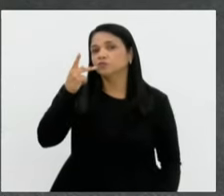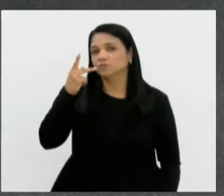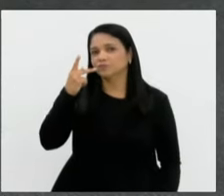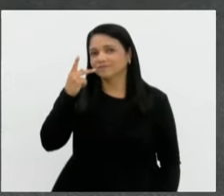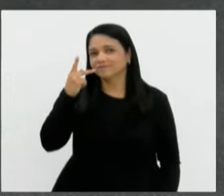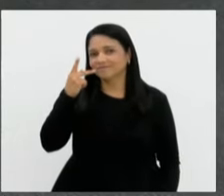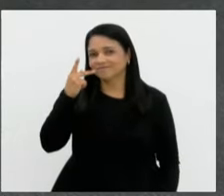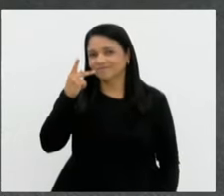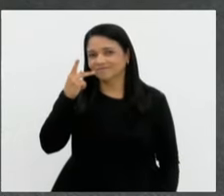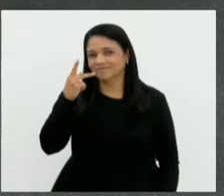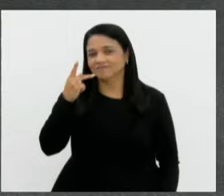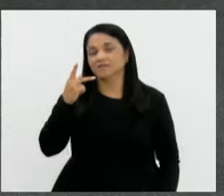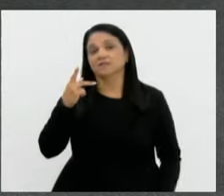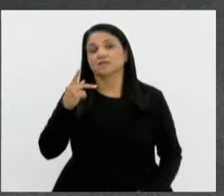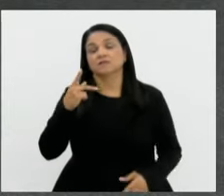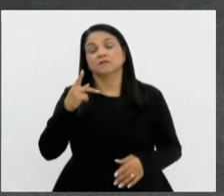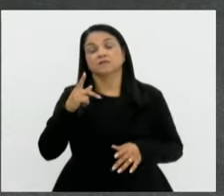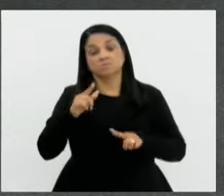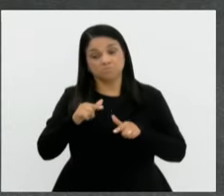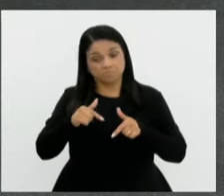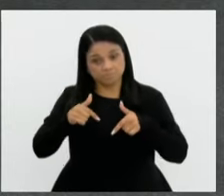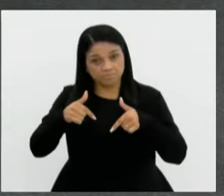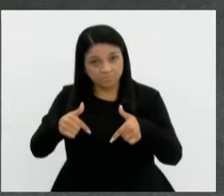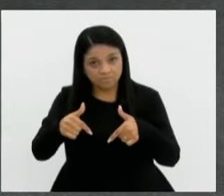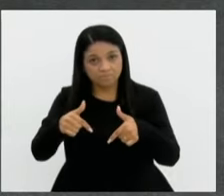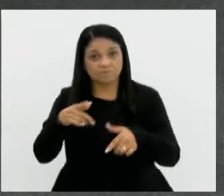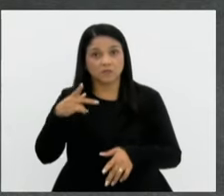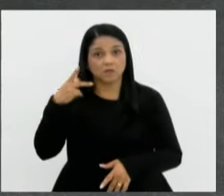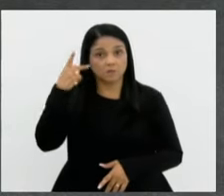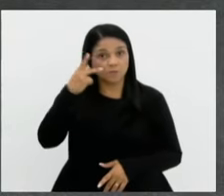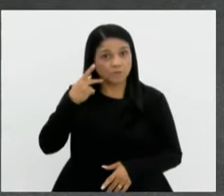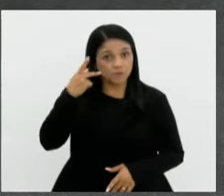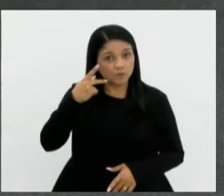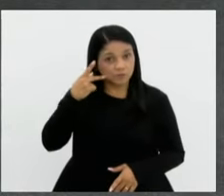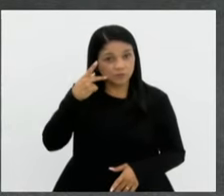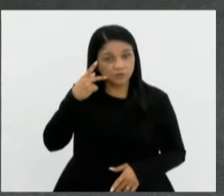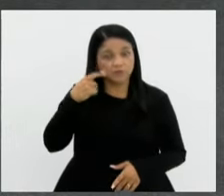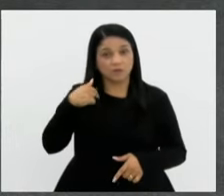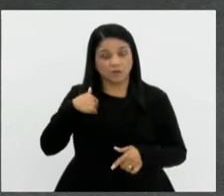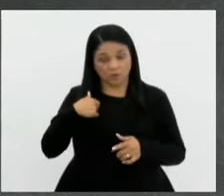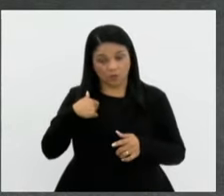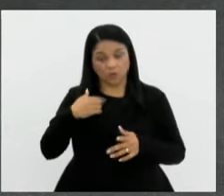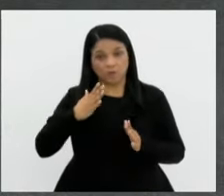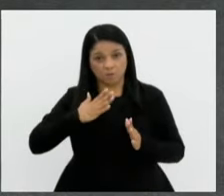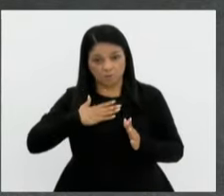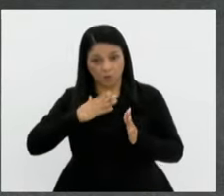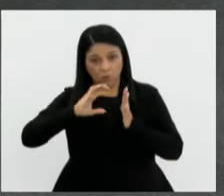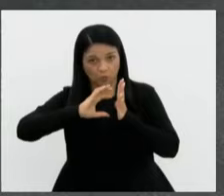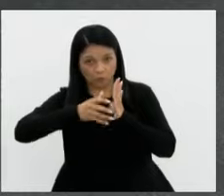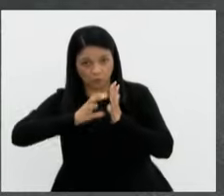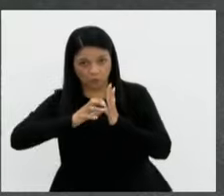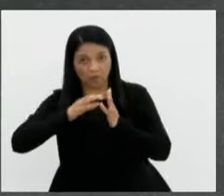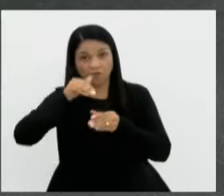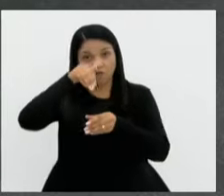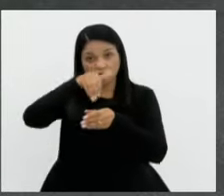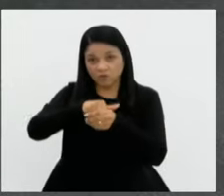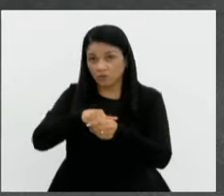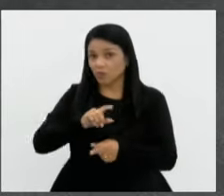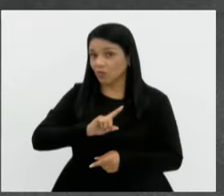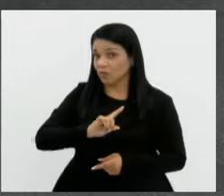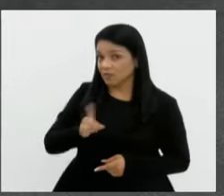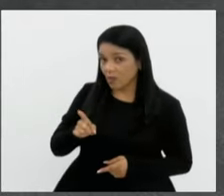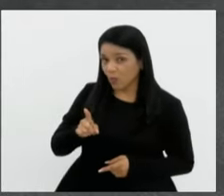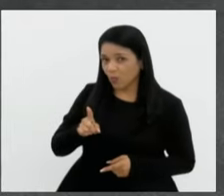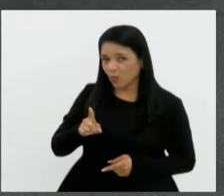a partir de um posicionamento político, quando eu e a minha bancada votamos não, não é porque queremos